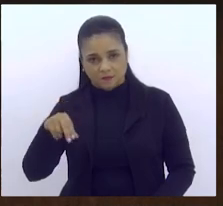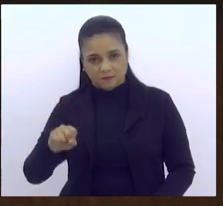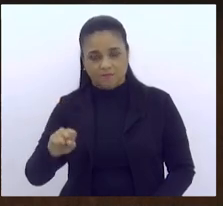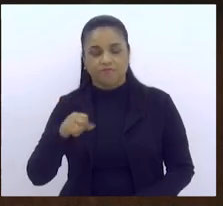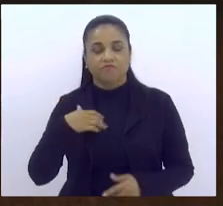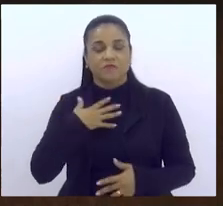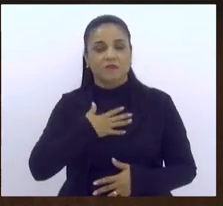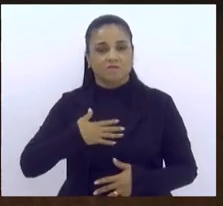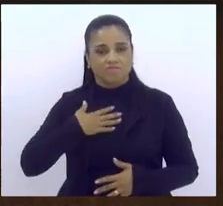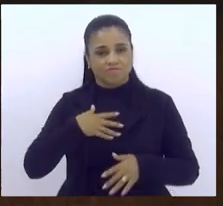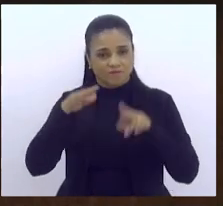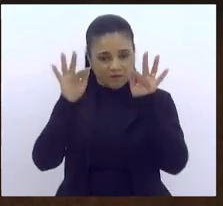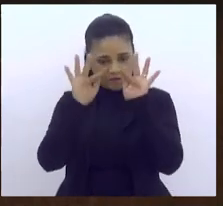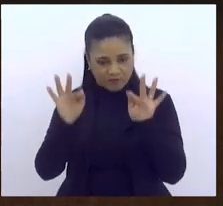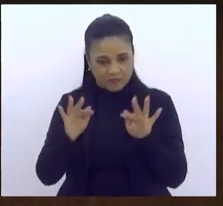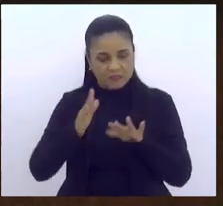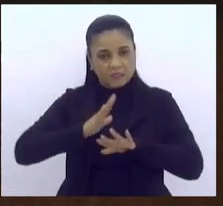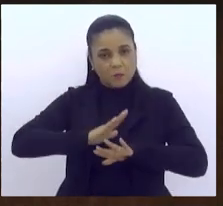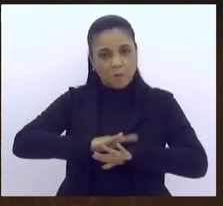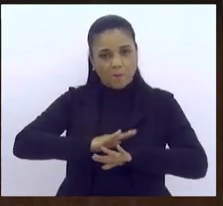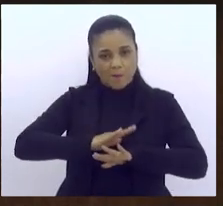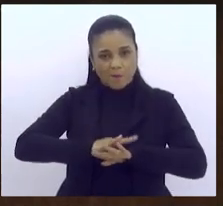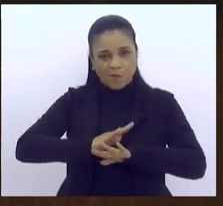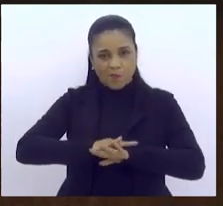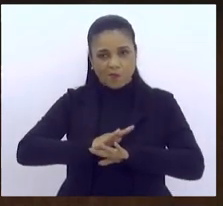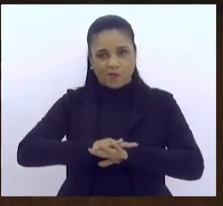da felicidade desse momento de poder